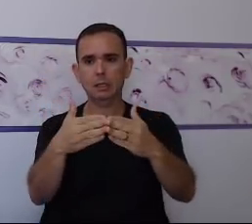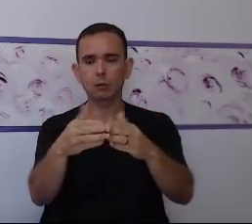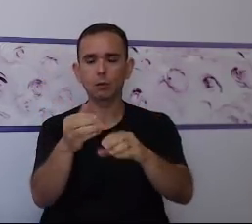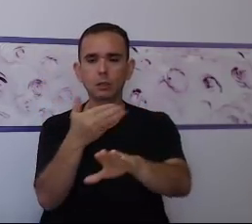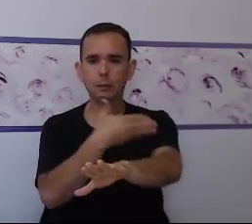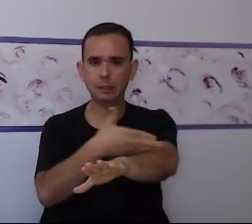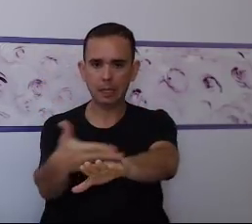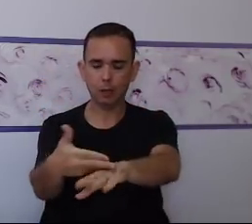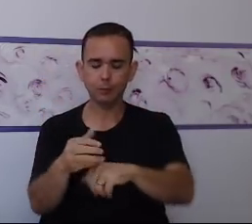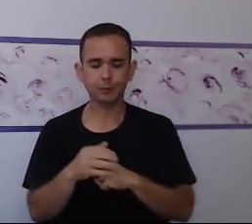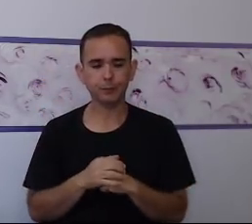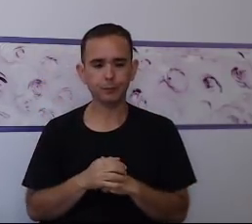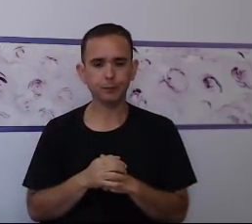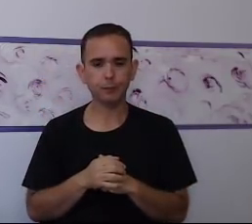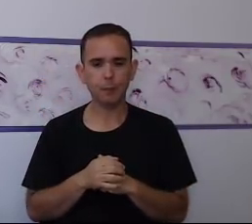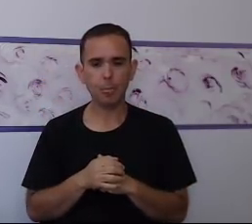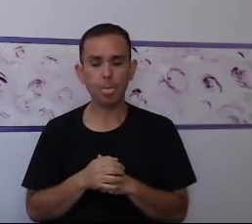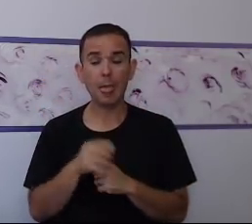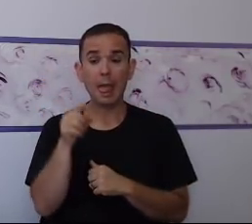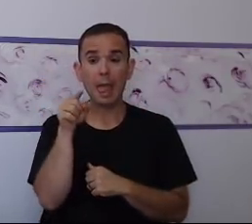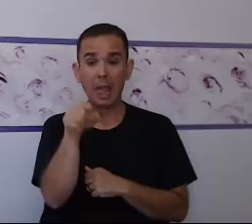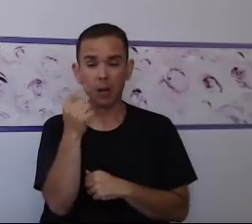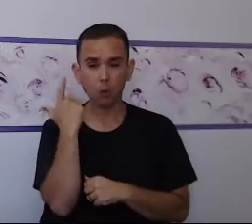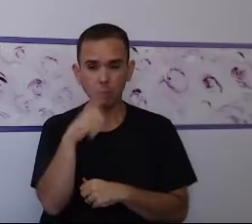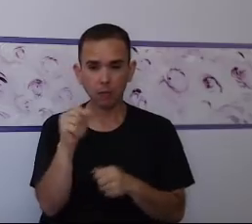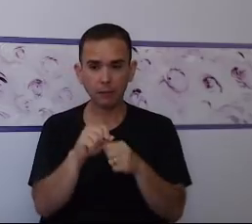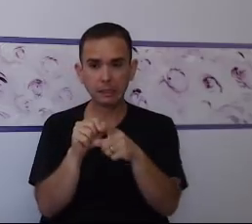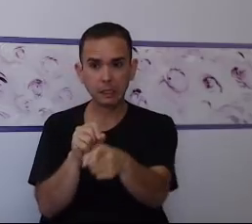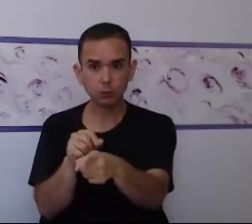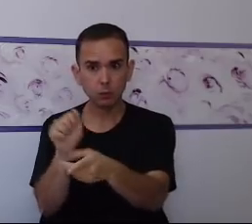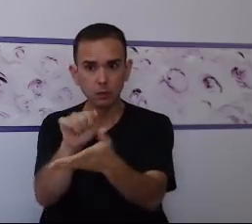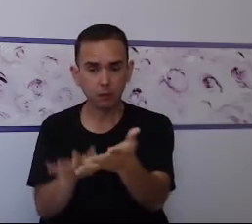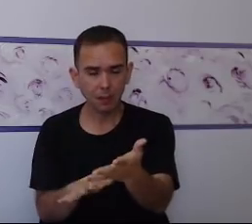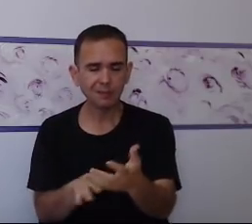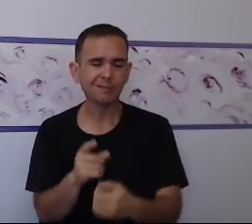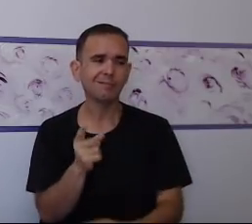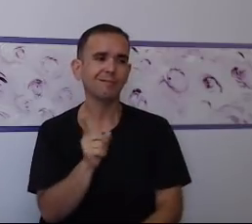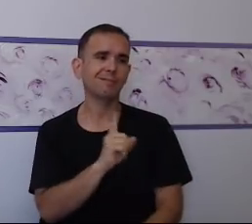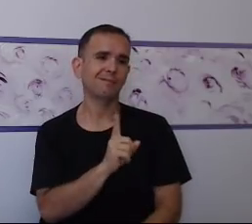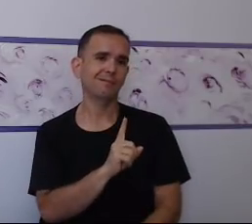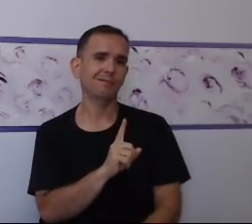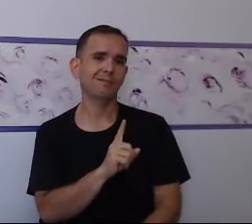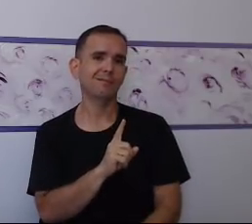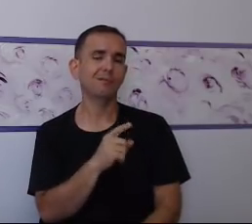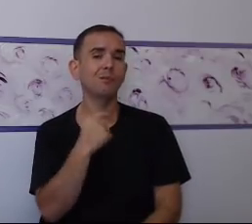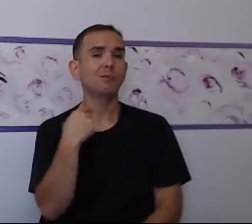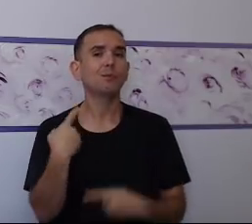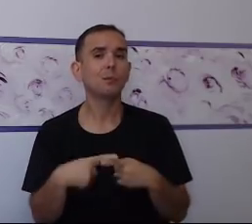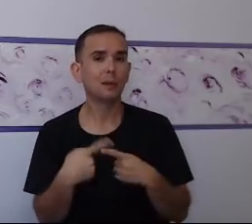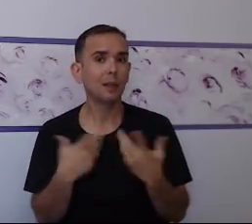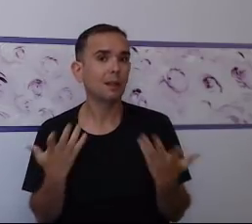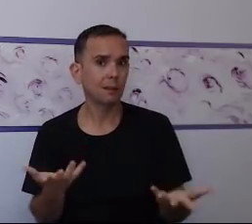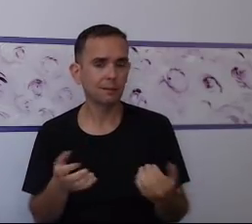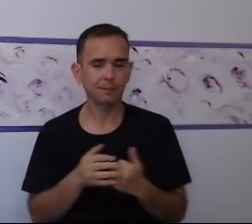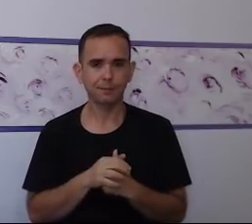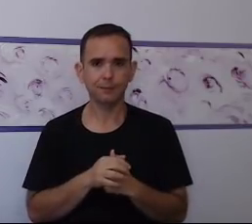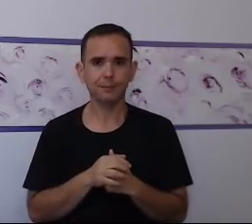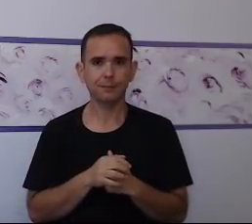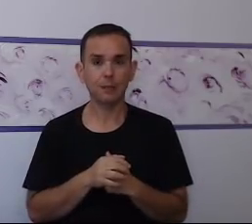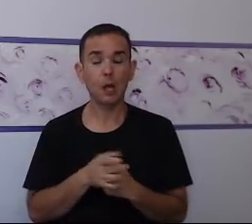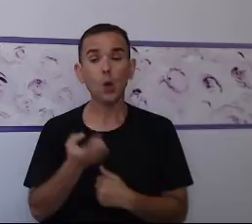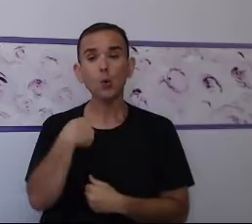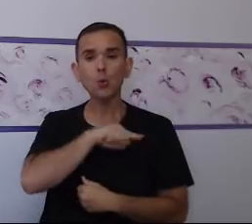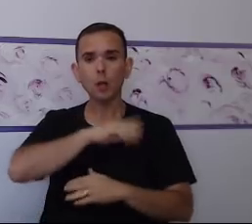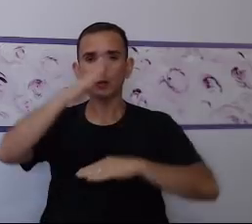O nosso aluno tem a condição de realizar essa atividade? Não, ele não tem condição de realizar essa atividade da forma como que ela está aí. Mas o